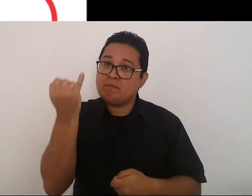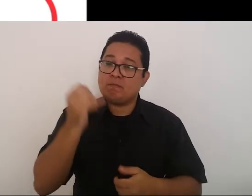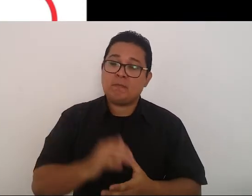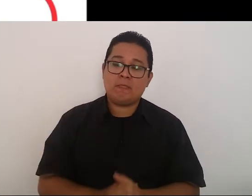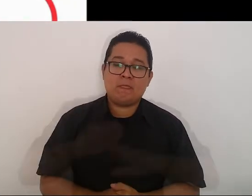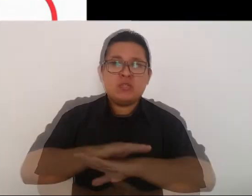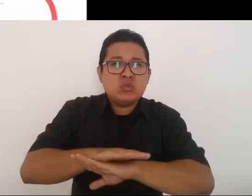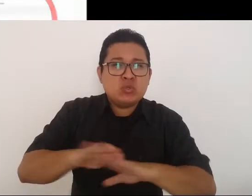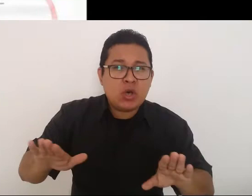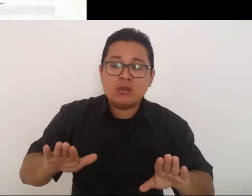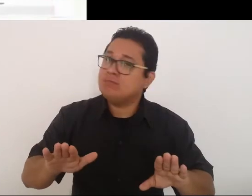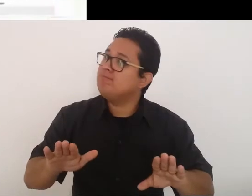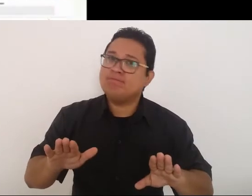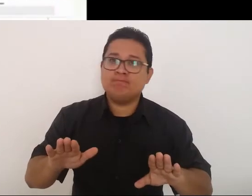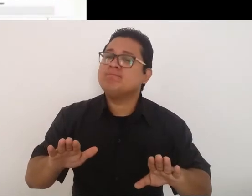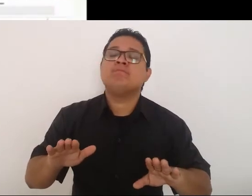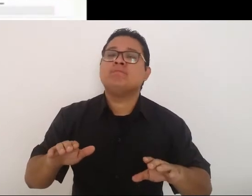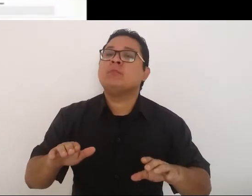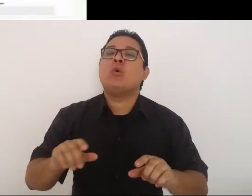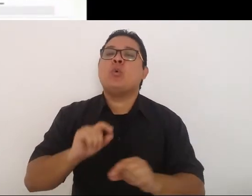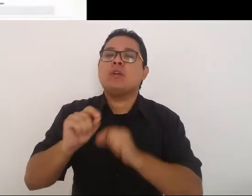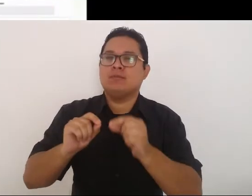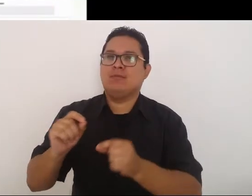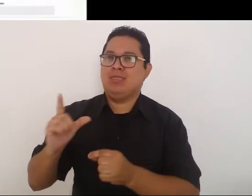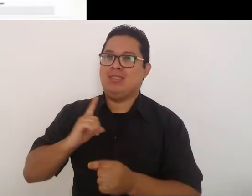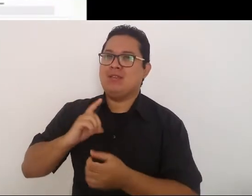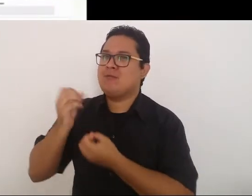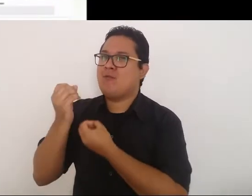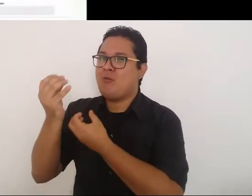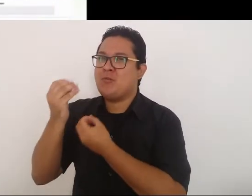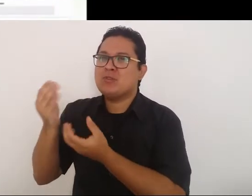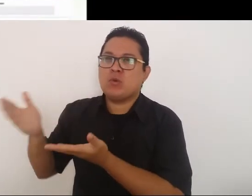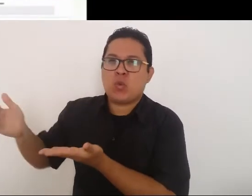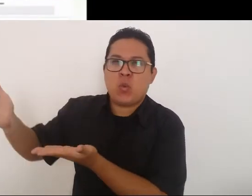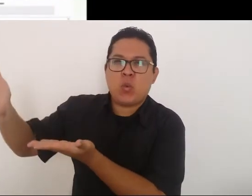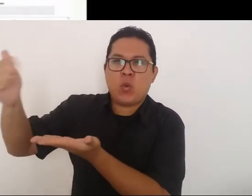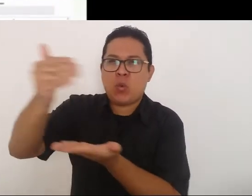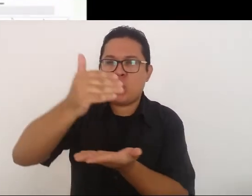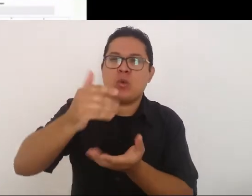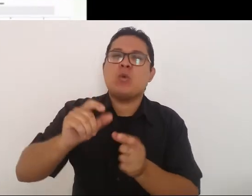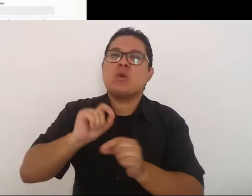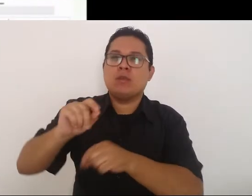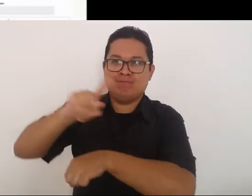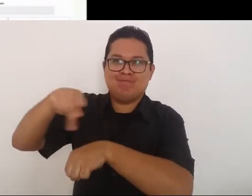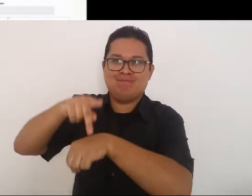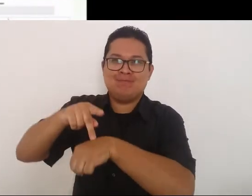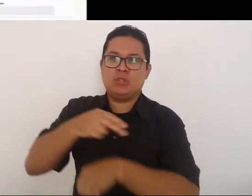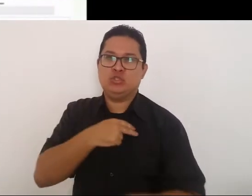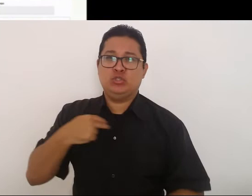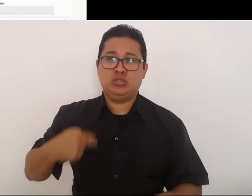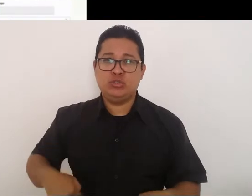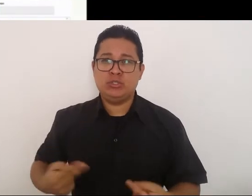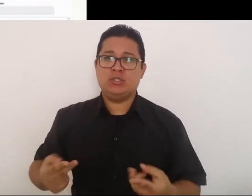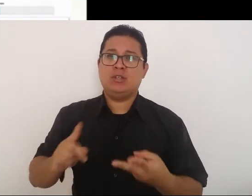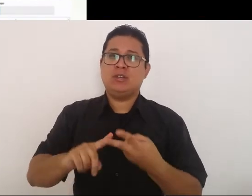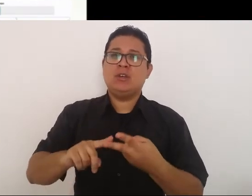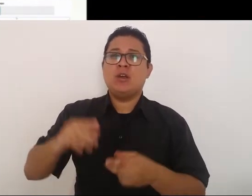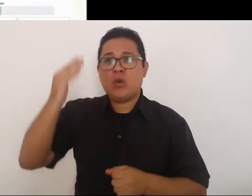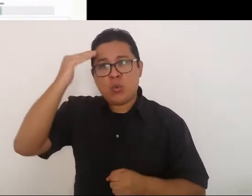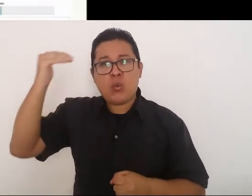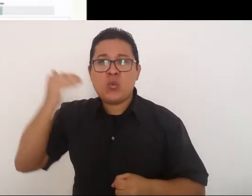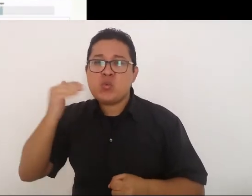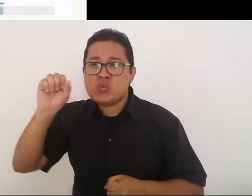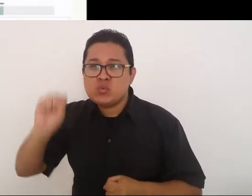suficiente. Só, os dados que nós temos hoje são os dados da China, Coreia do Sul,